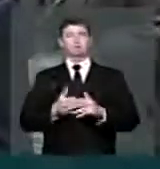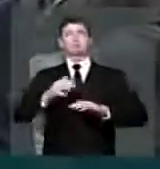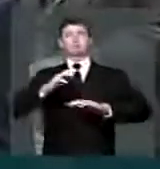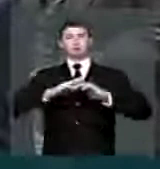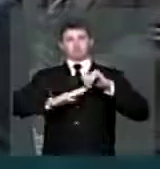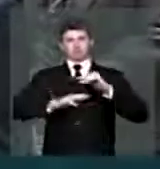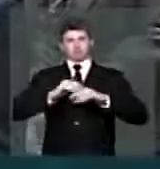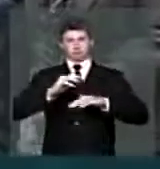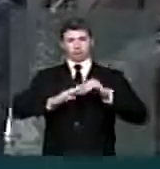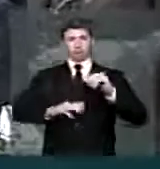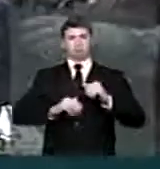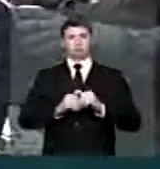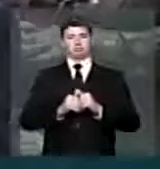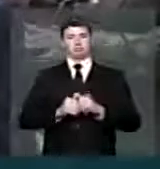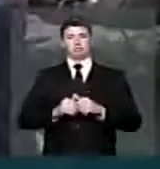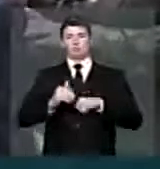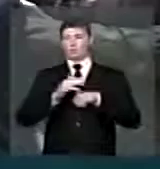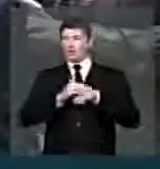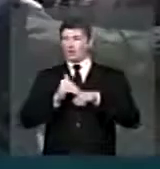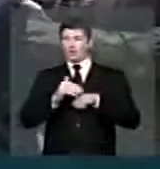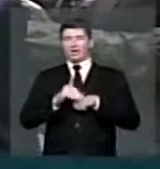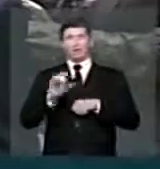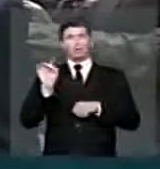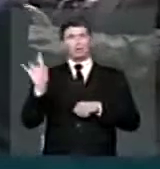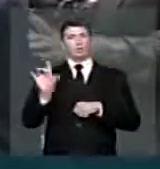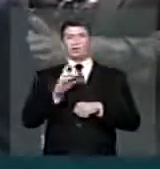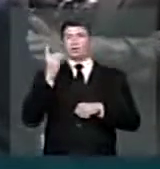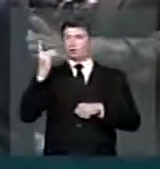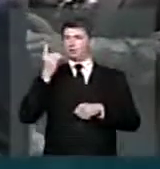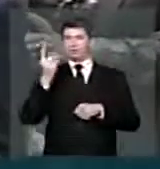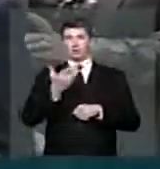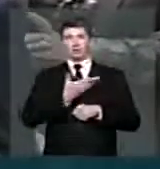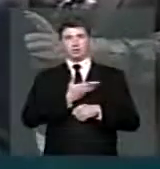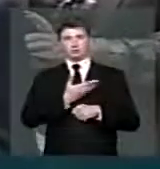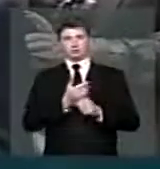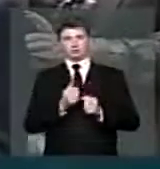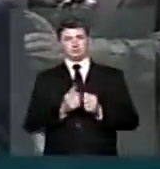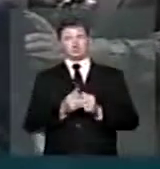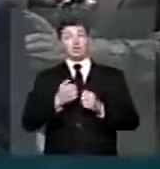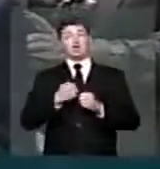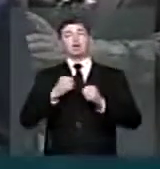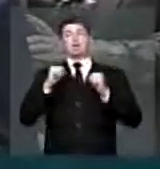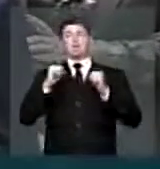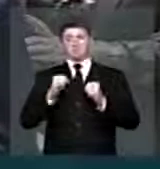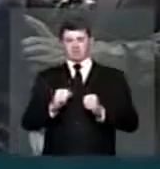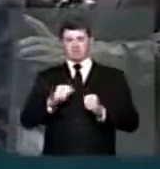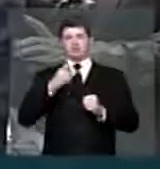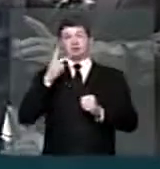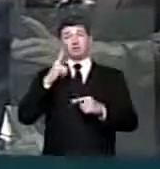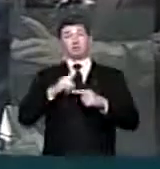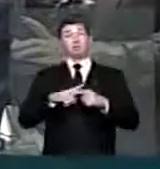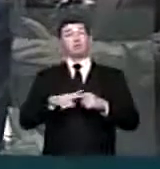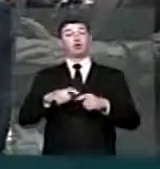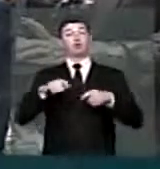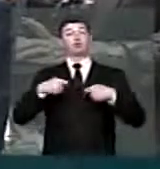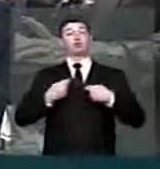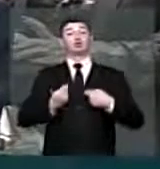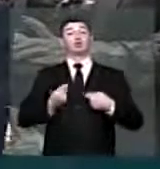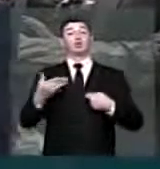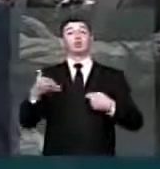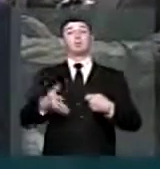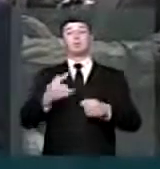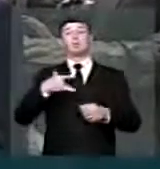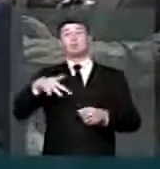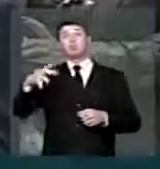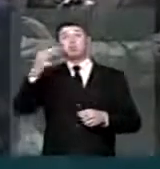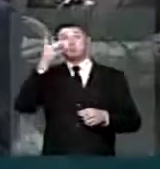competência, com carinho com seus colegas, e eu posso dizer isso porque estou presente e